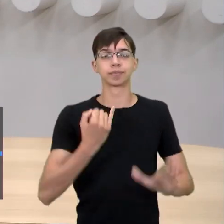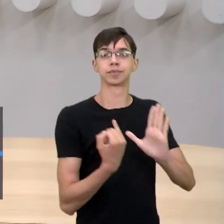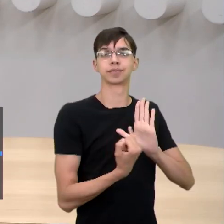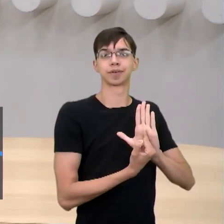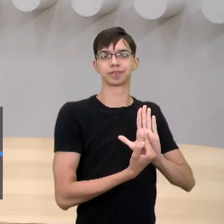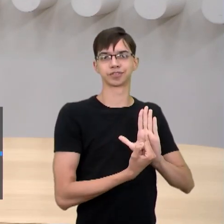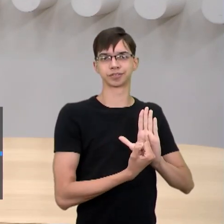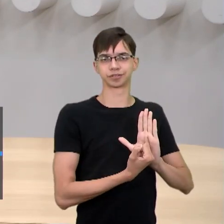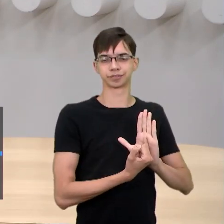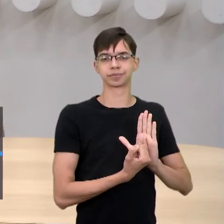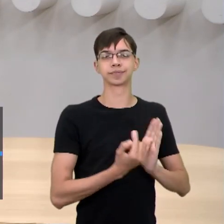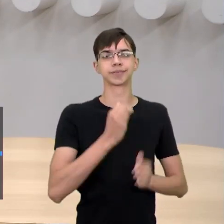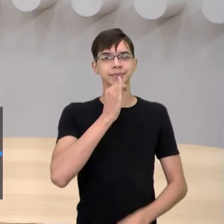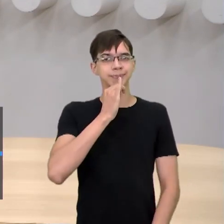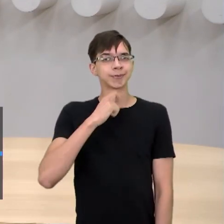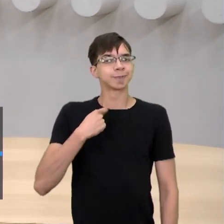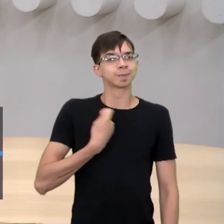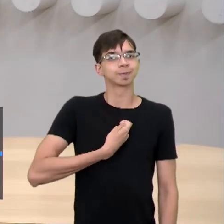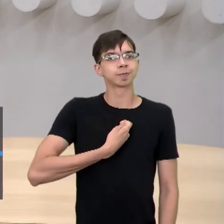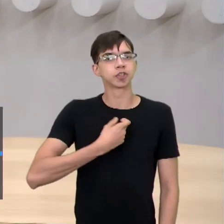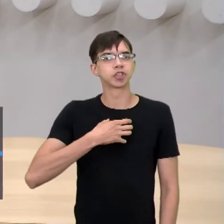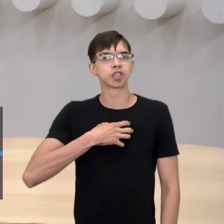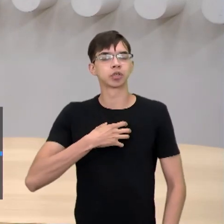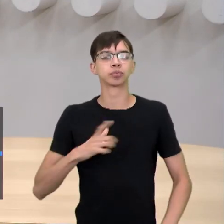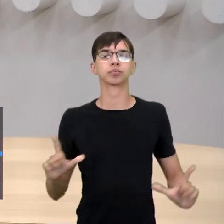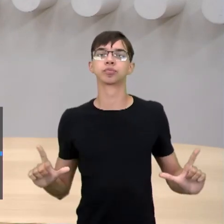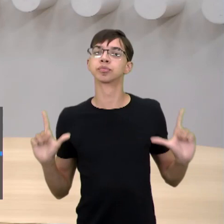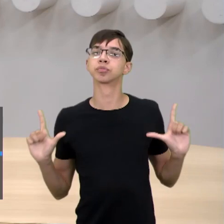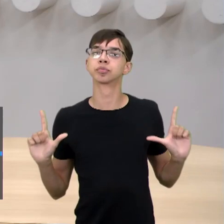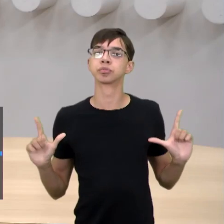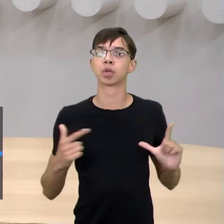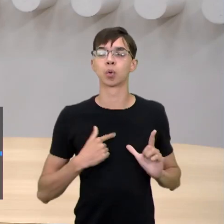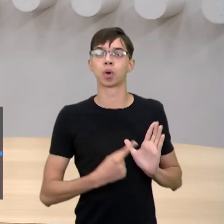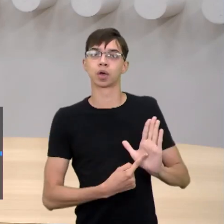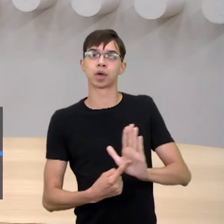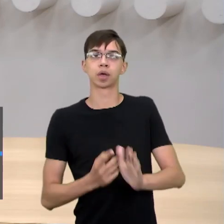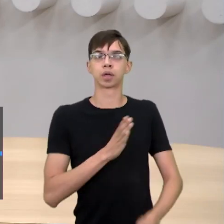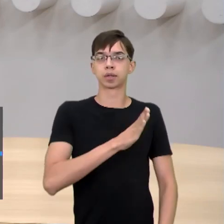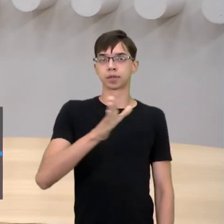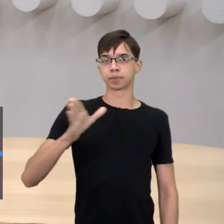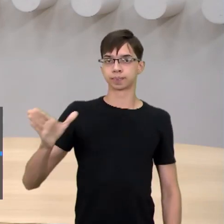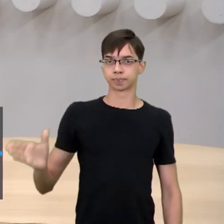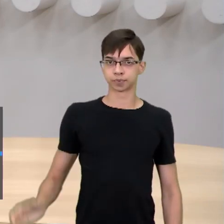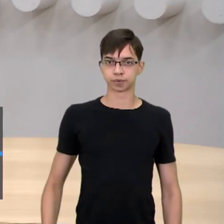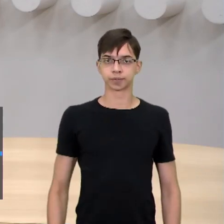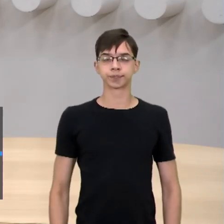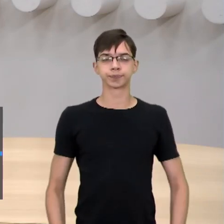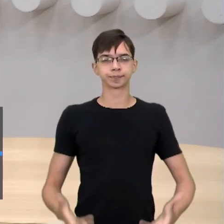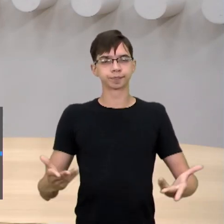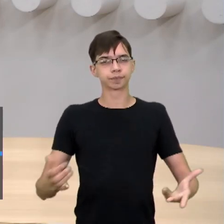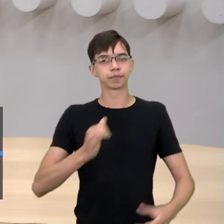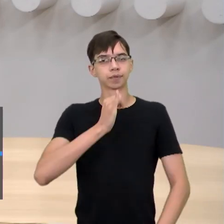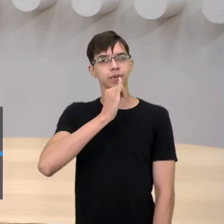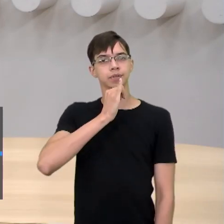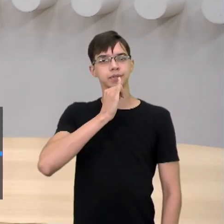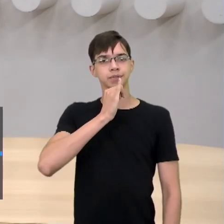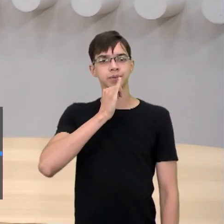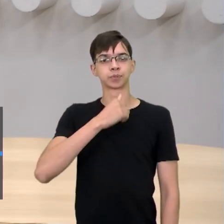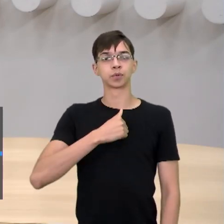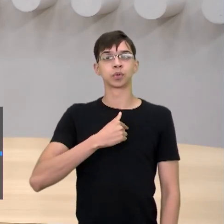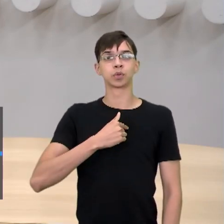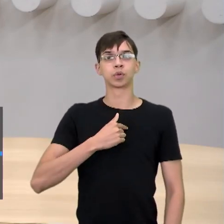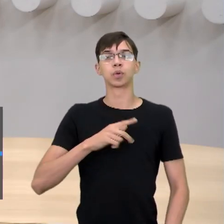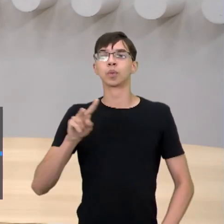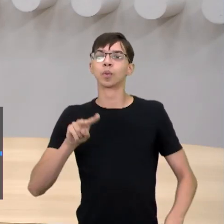identidade. É a maneira com que eu me apresento. Então, quando normalmente no senso comum, o que eu ouço